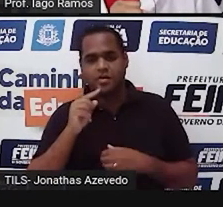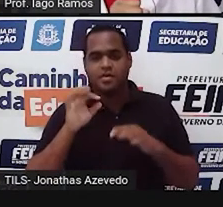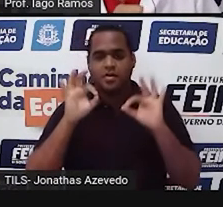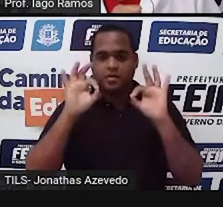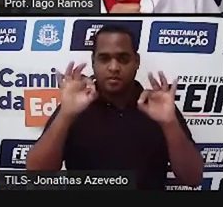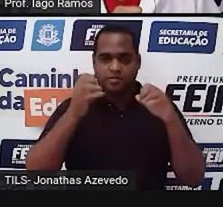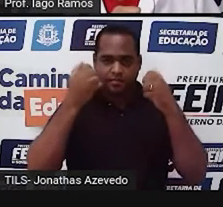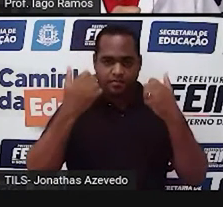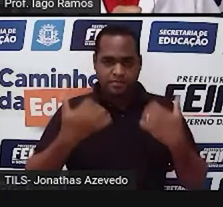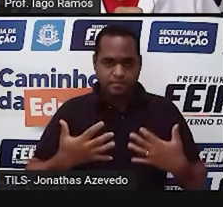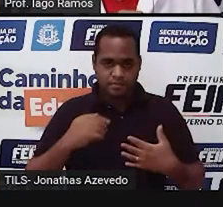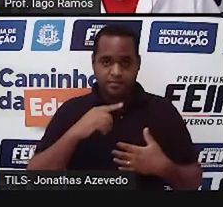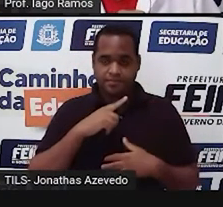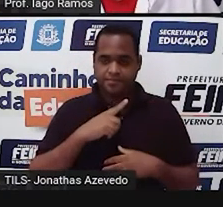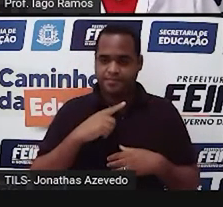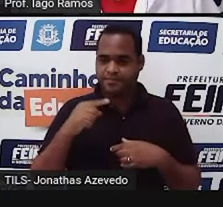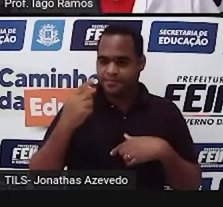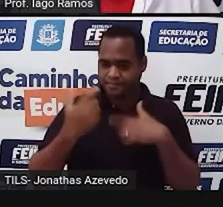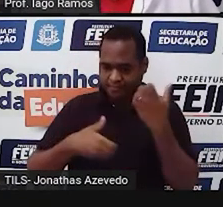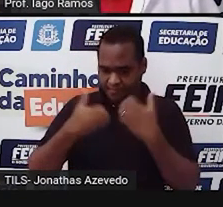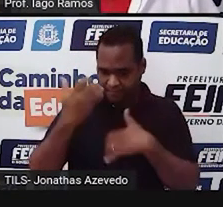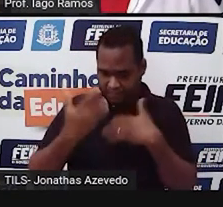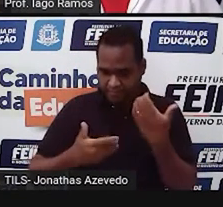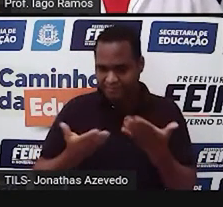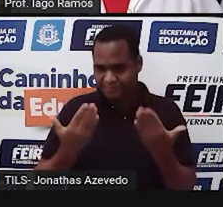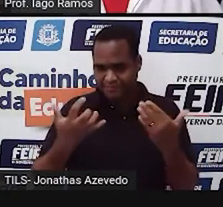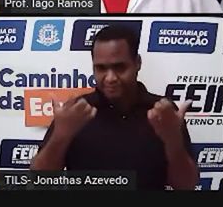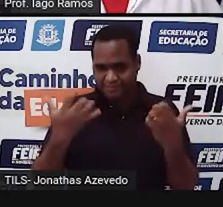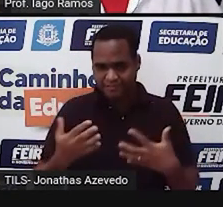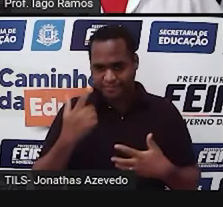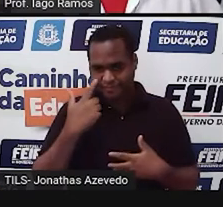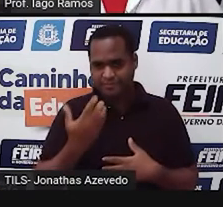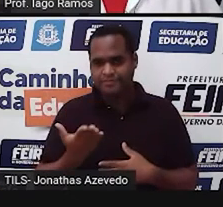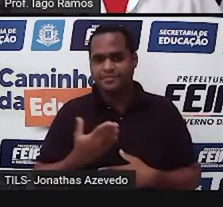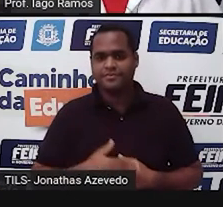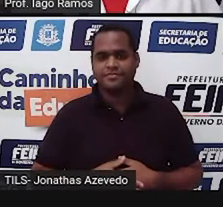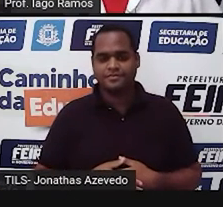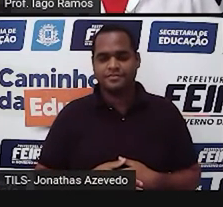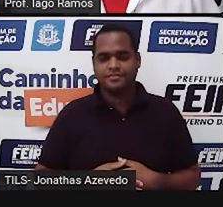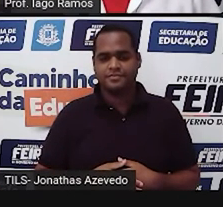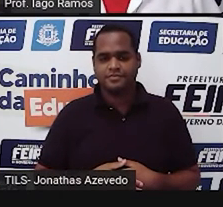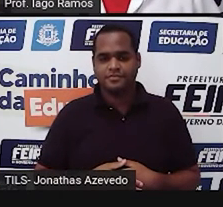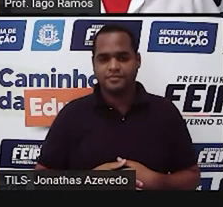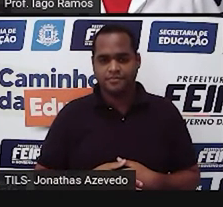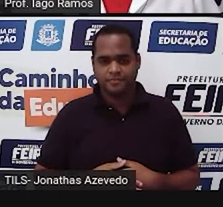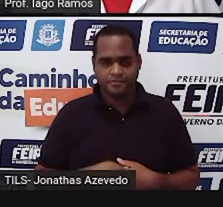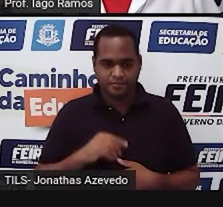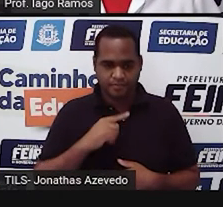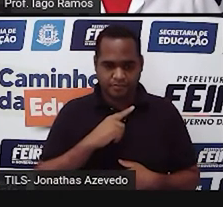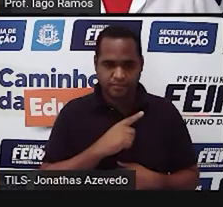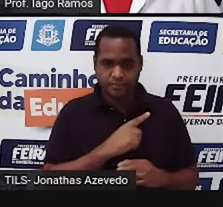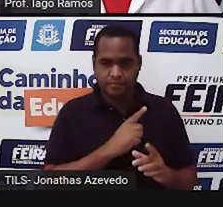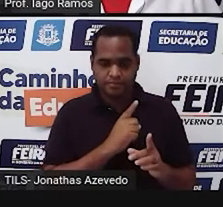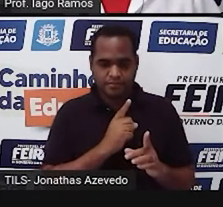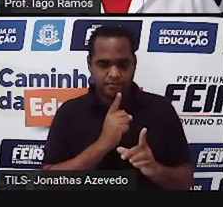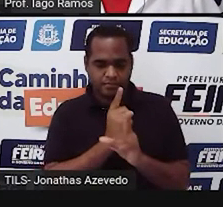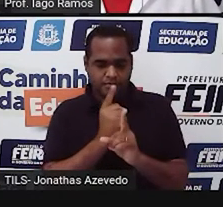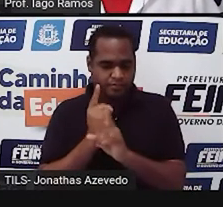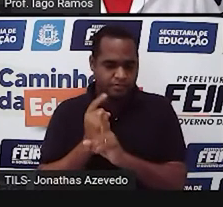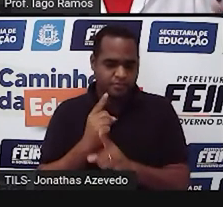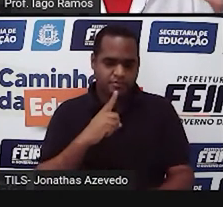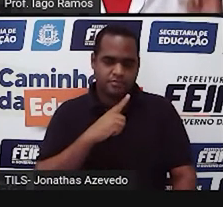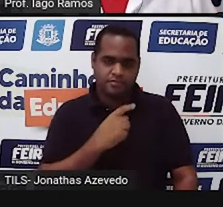venha que comigo Olha só né e como é que esses números eles são encontrados né